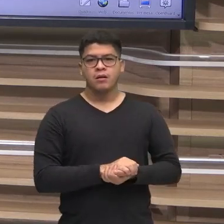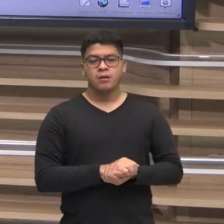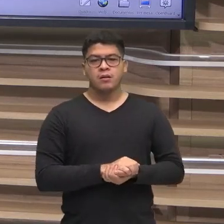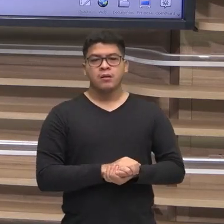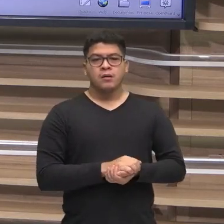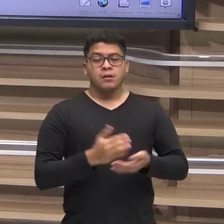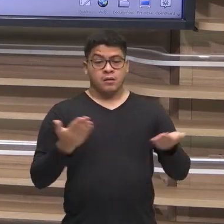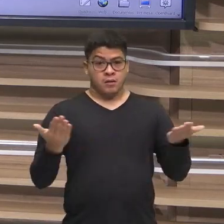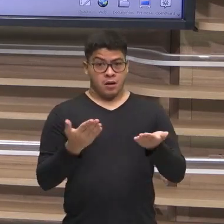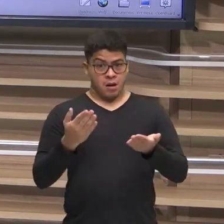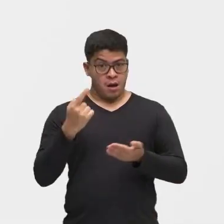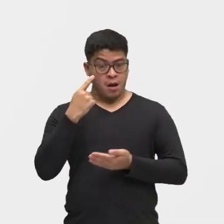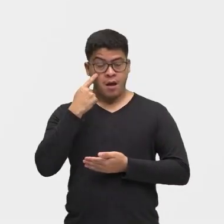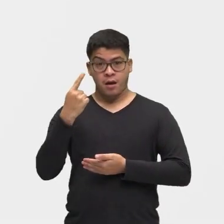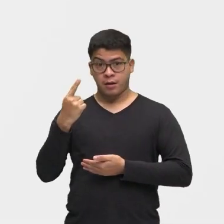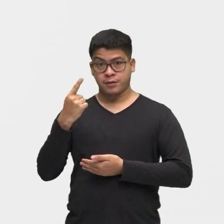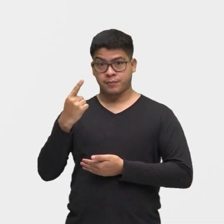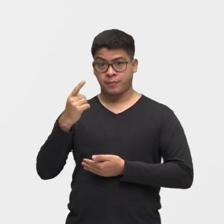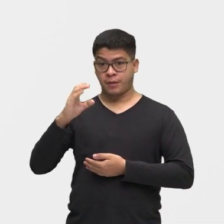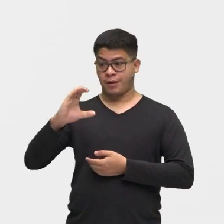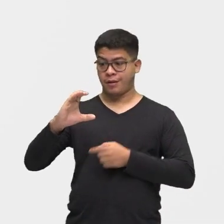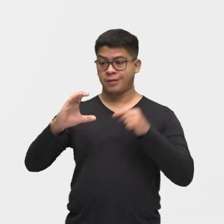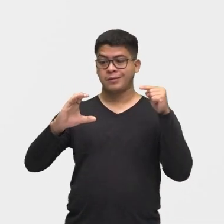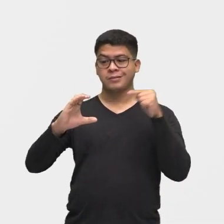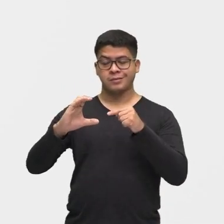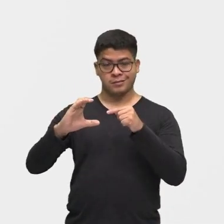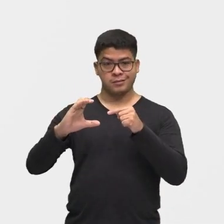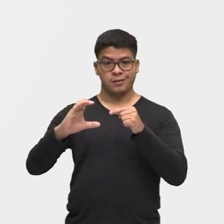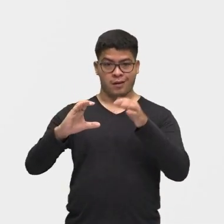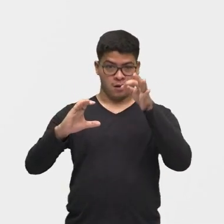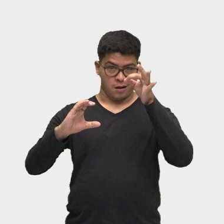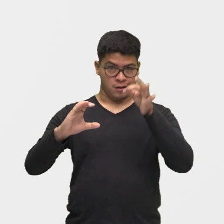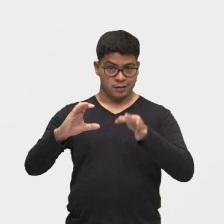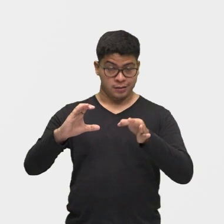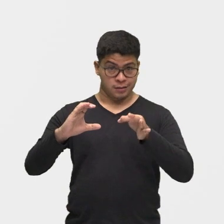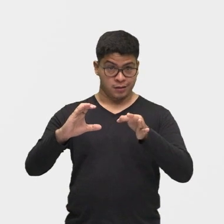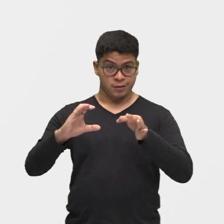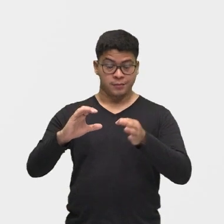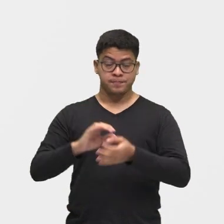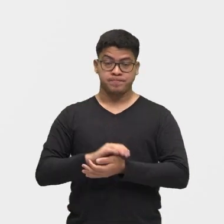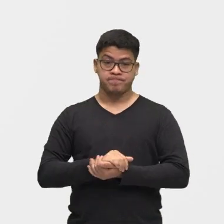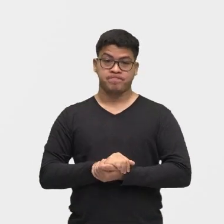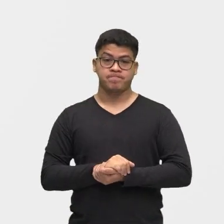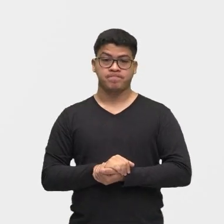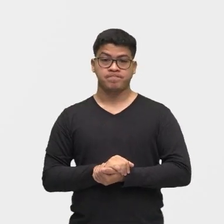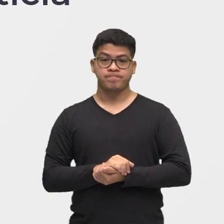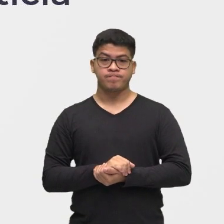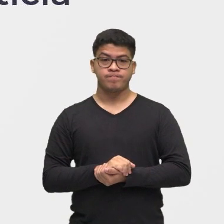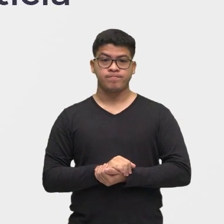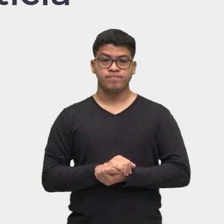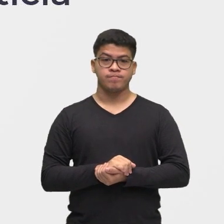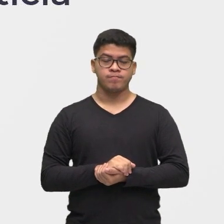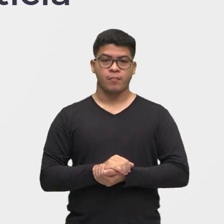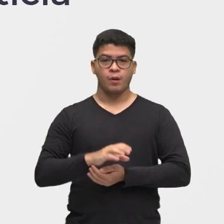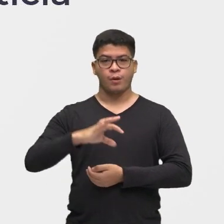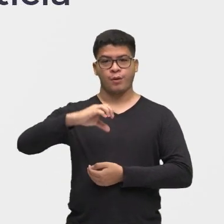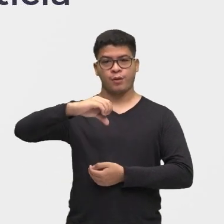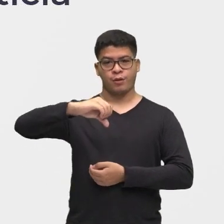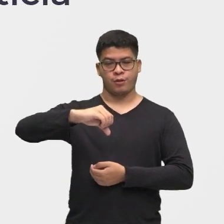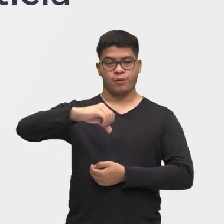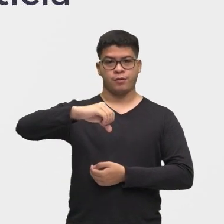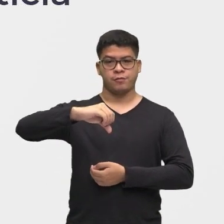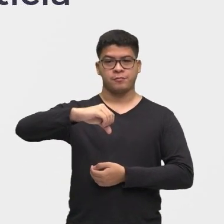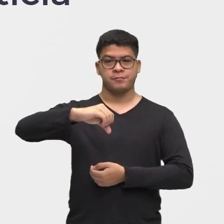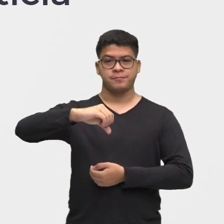que a alternativa correta aqui para essa questão, letra C, ok? Vamos à próxima? Então,